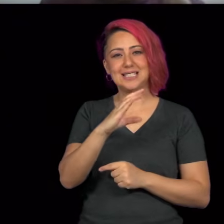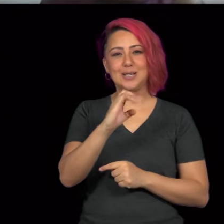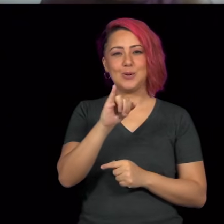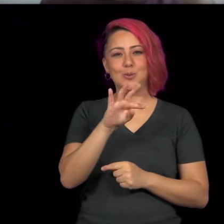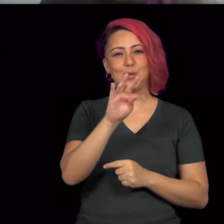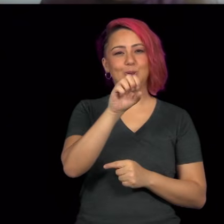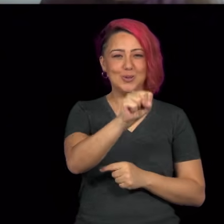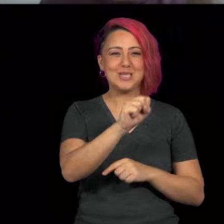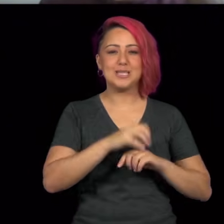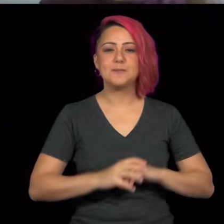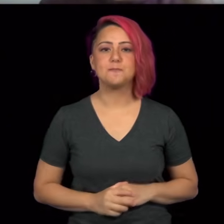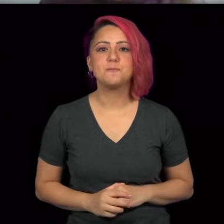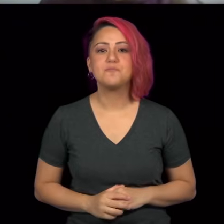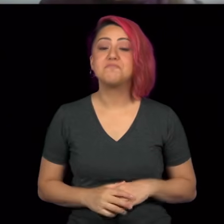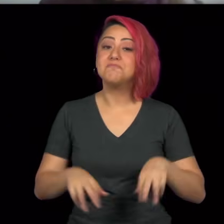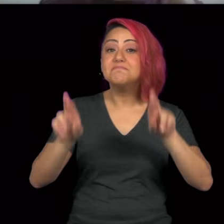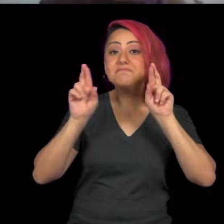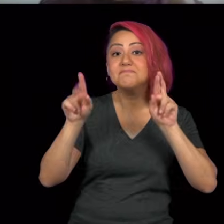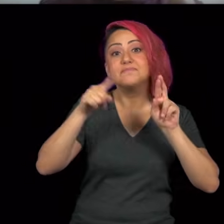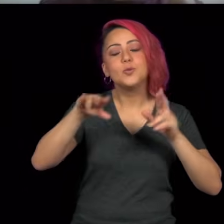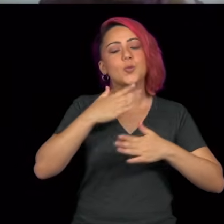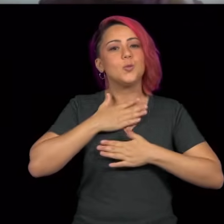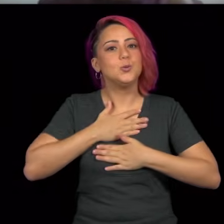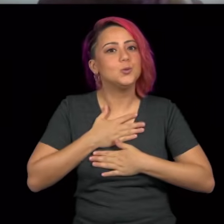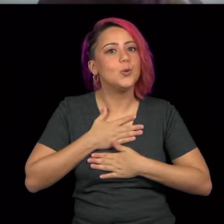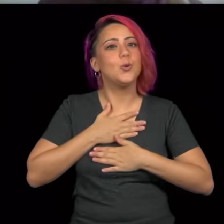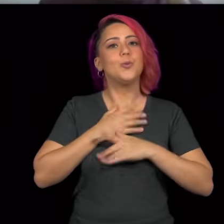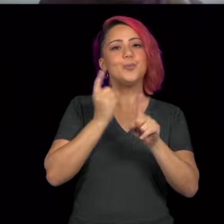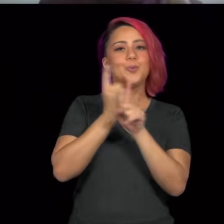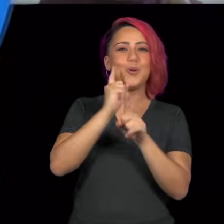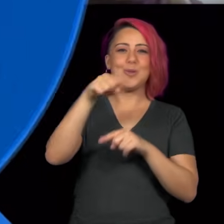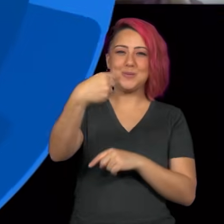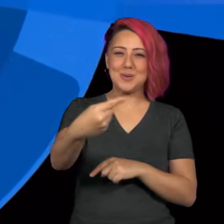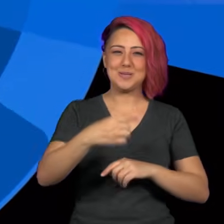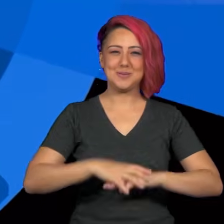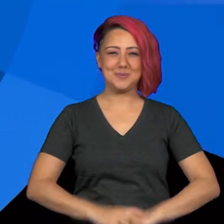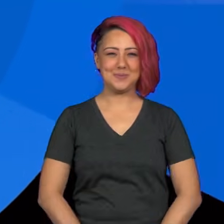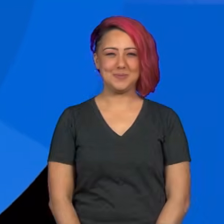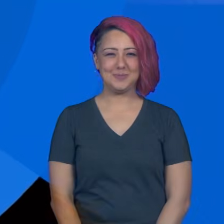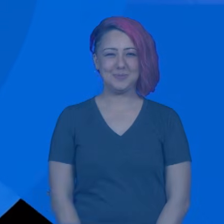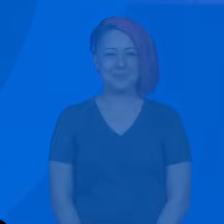Espero que tenham gostado da aula e nos vemos na próxima.